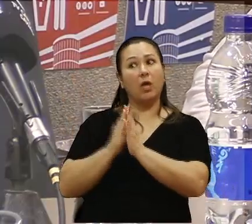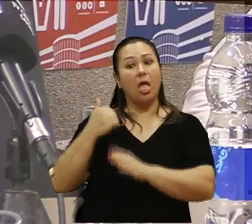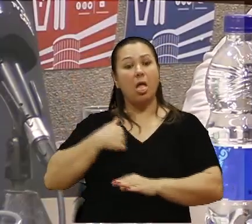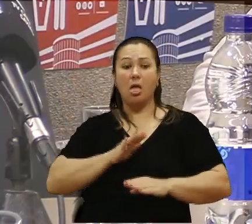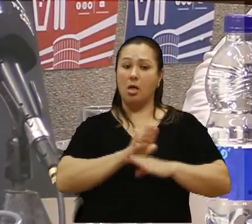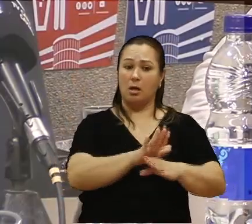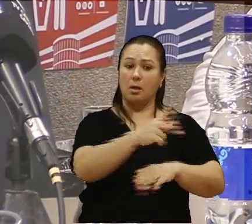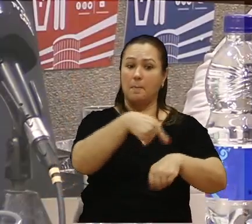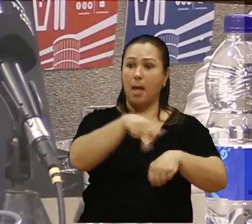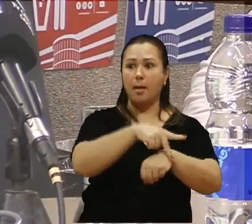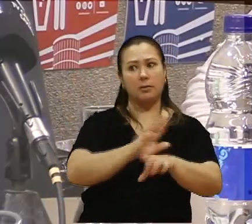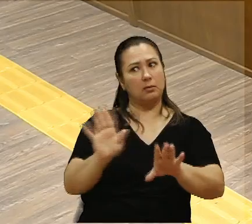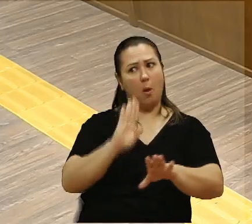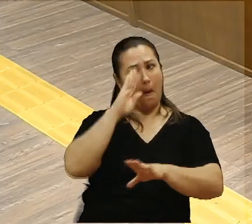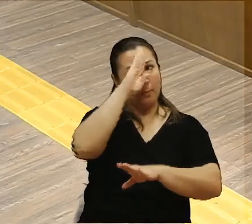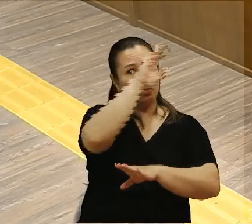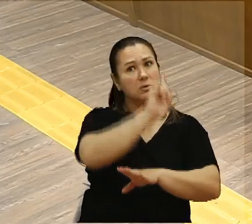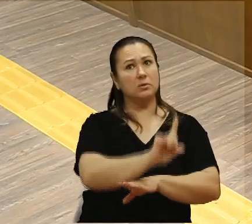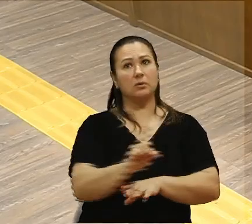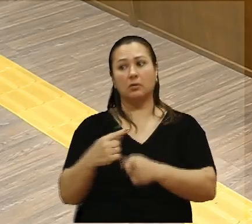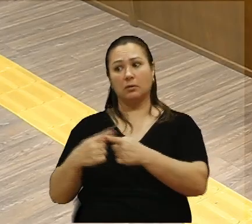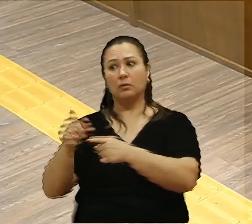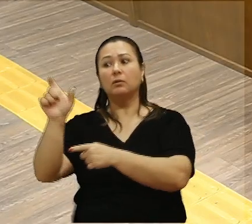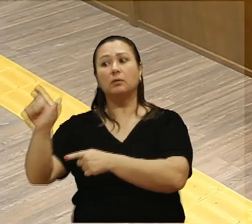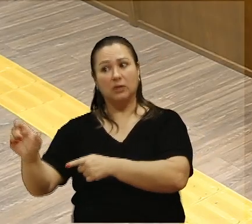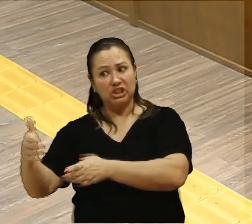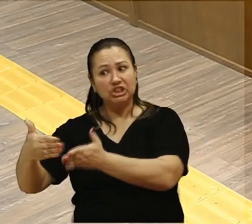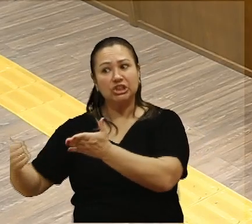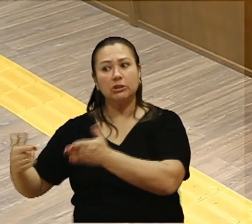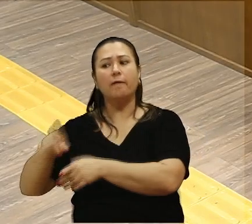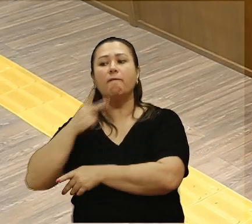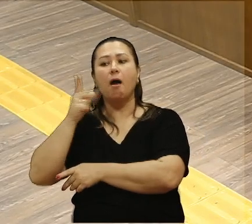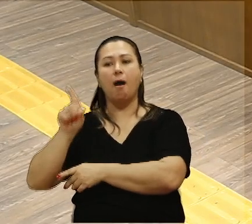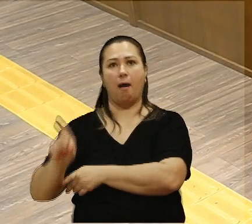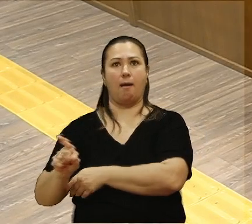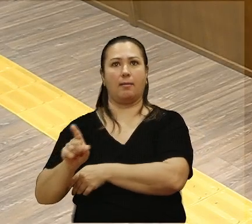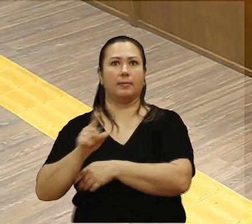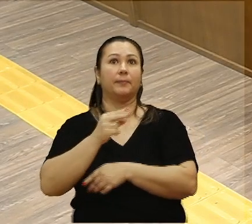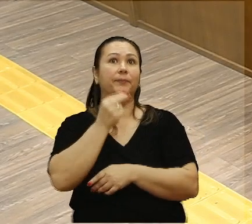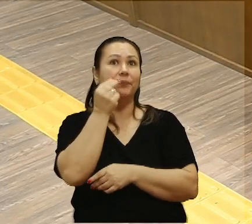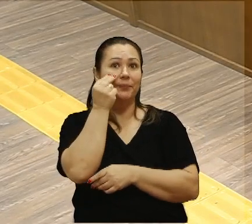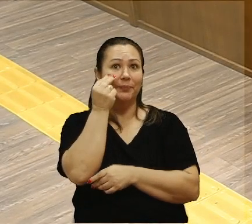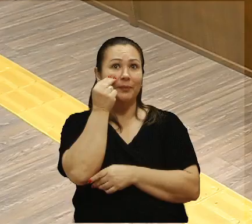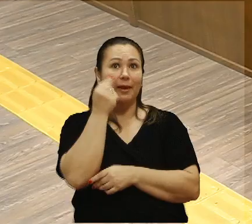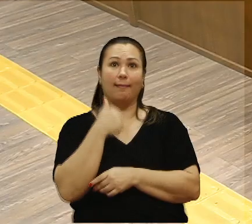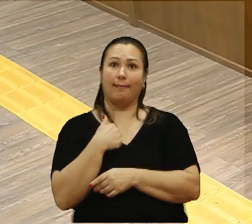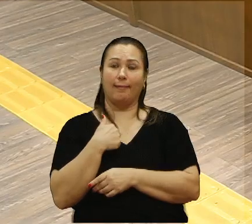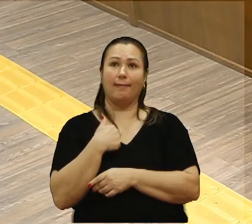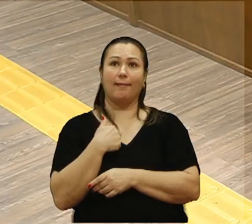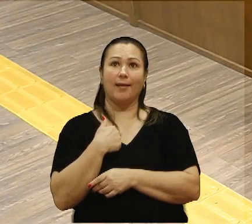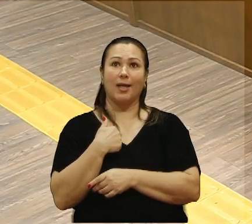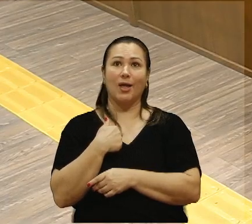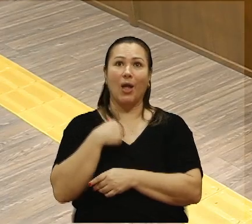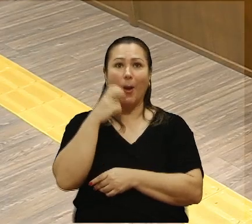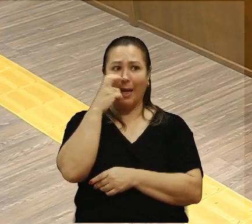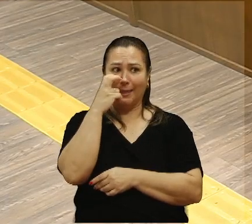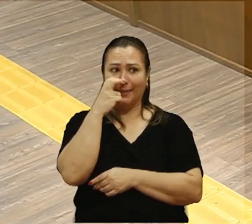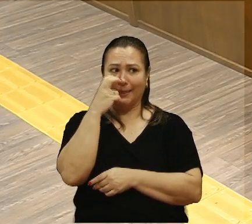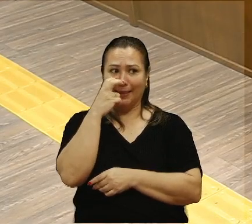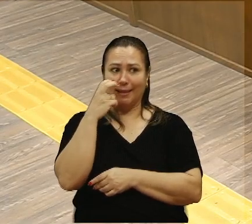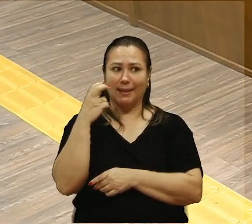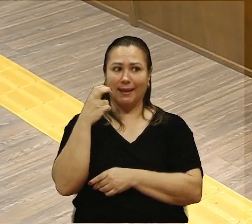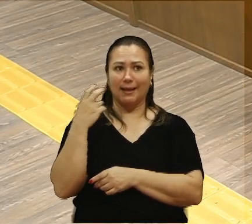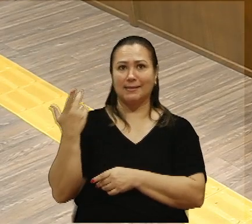Brasil. O senhor retira, vereador Libardi? Eu, vereadora Andressa, mais do que manter,